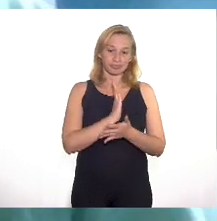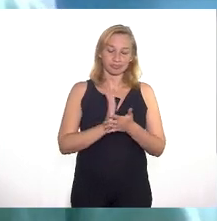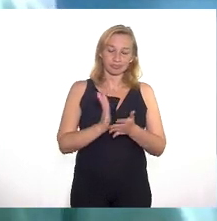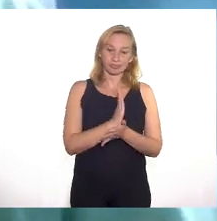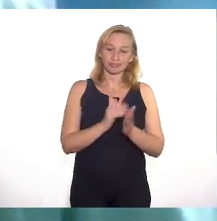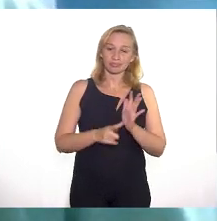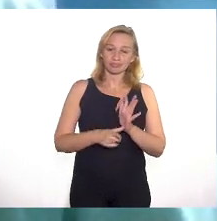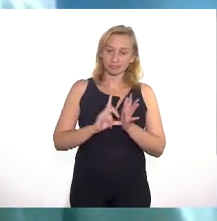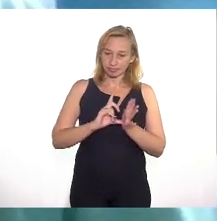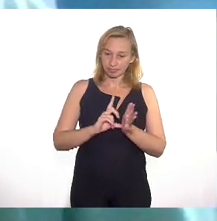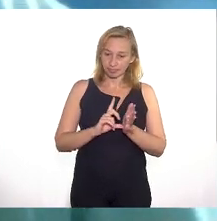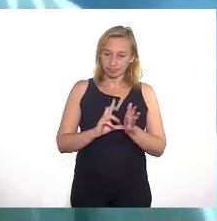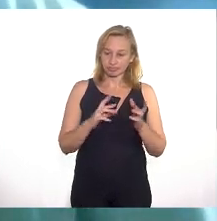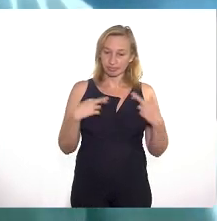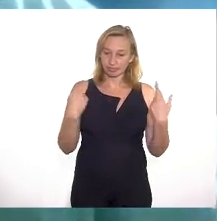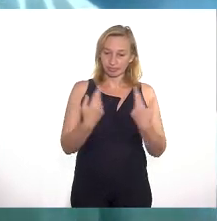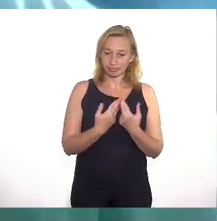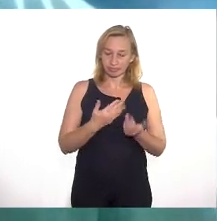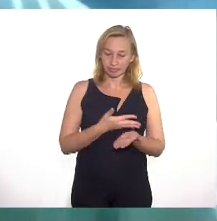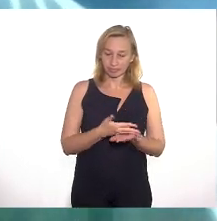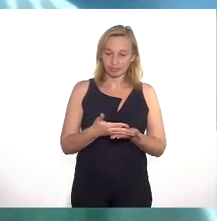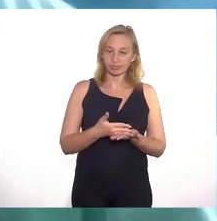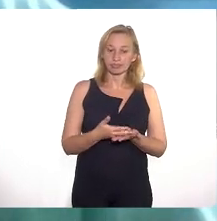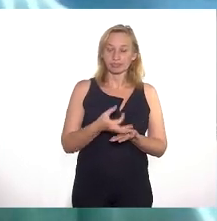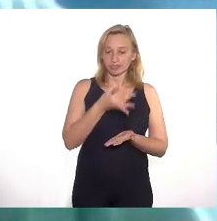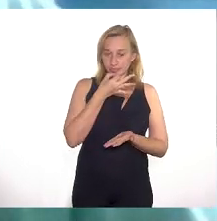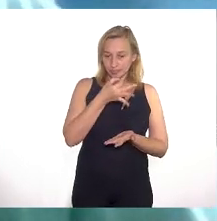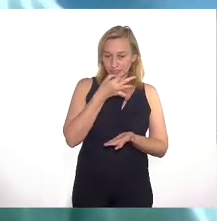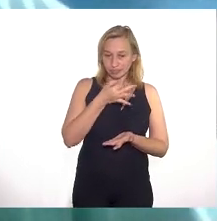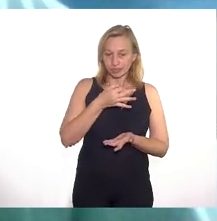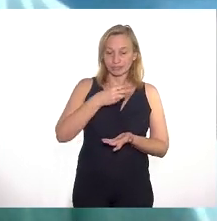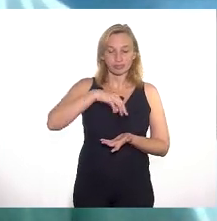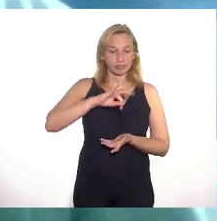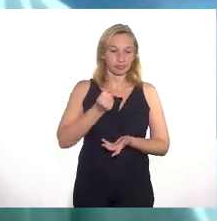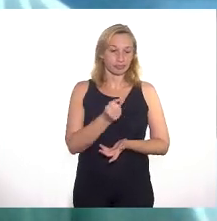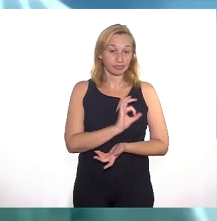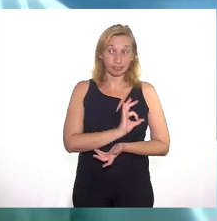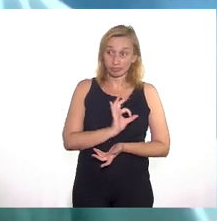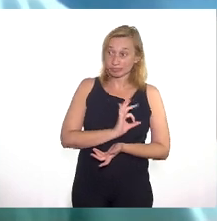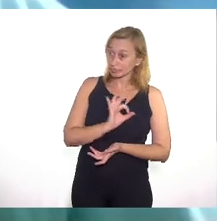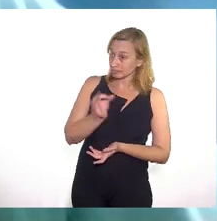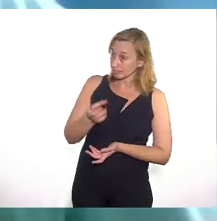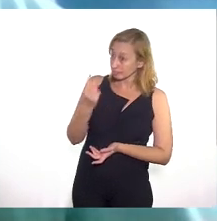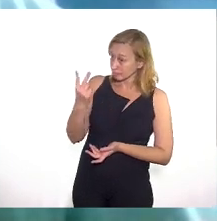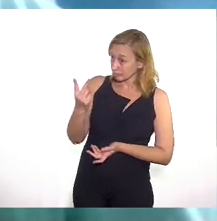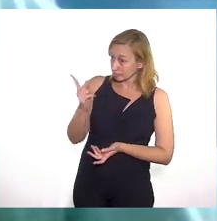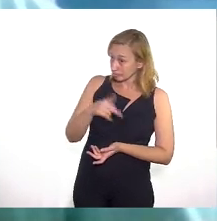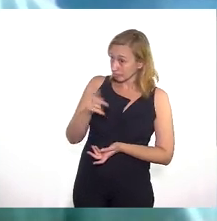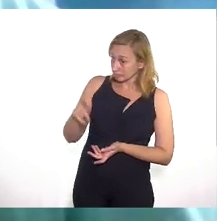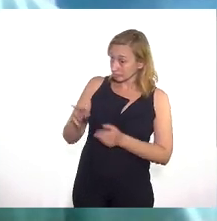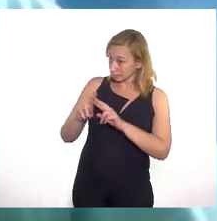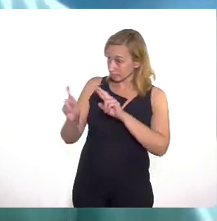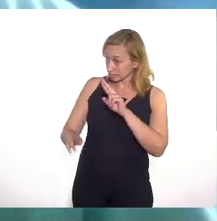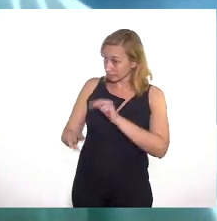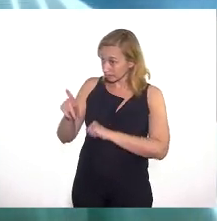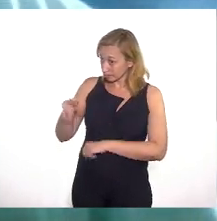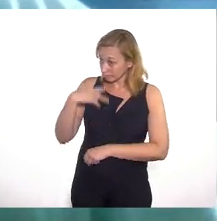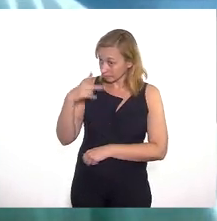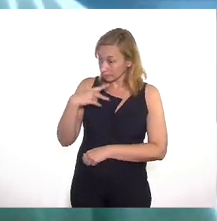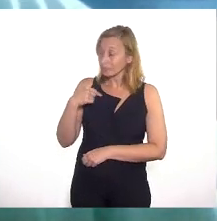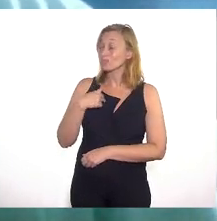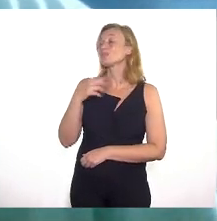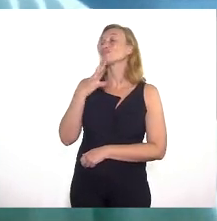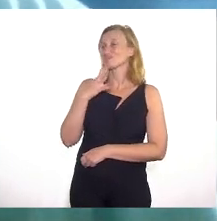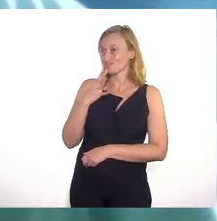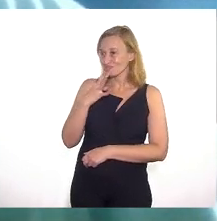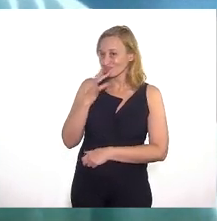antes dessa sessão, as sugestões da deputada Marta Rocha, inclusive, Marta, esses dois professores da UESC que você mencionou, eu